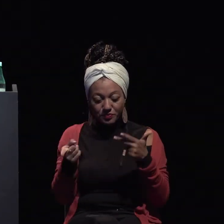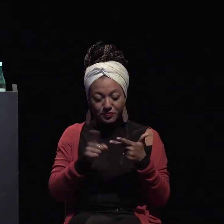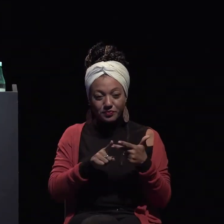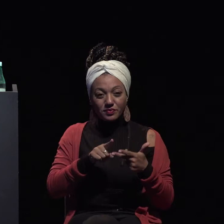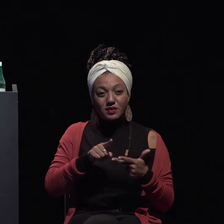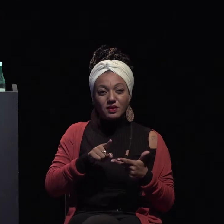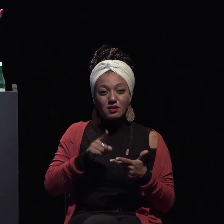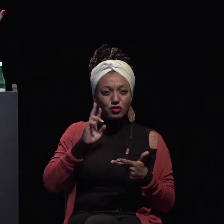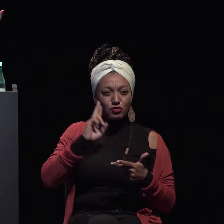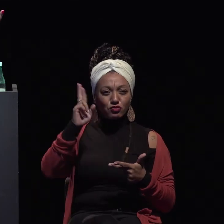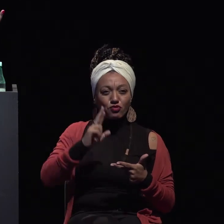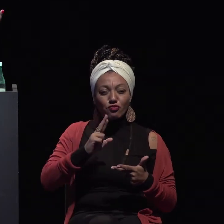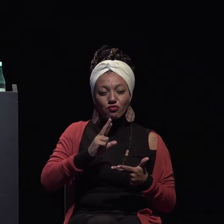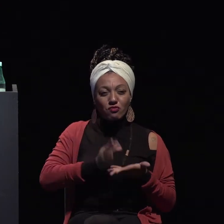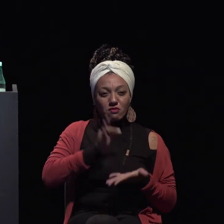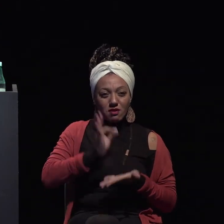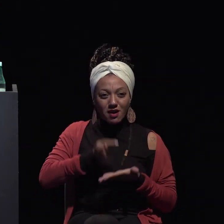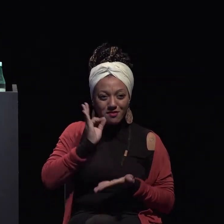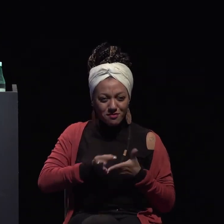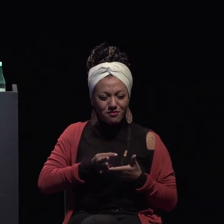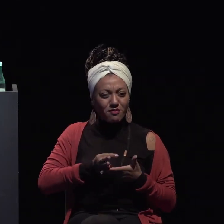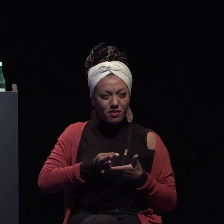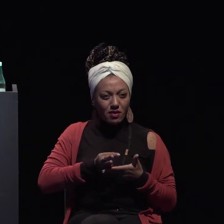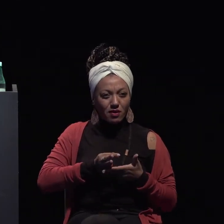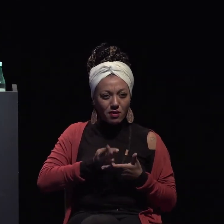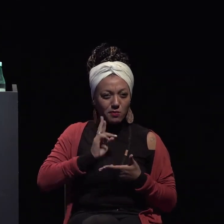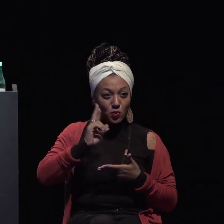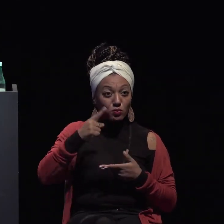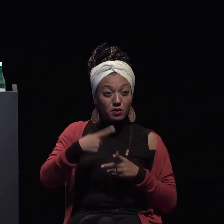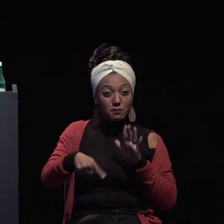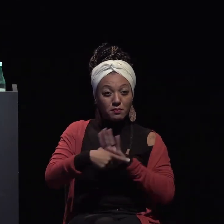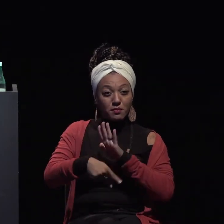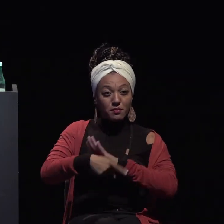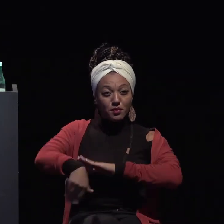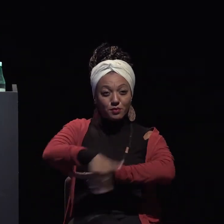os barões do café aqui, movimentando a Paulista.